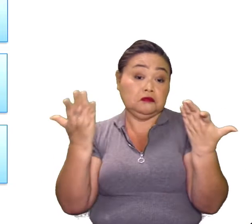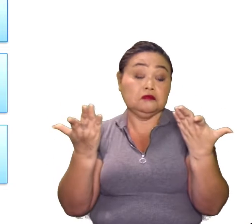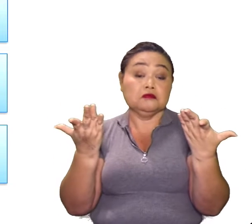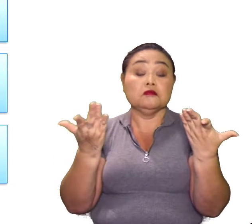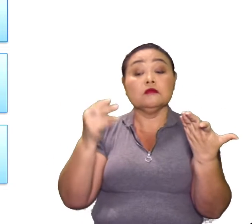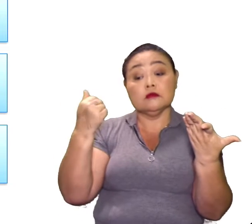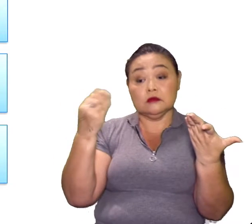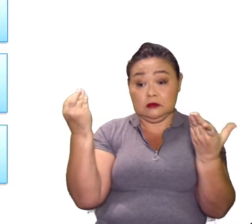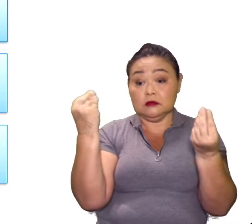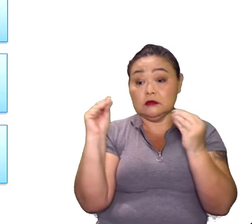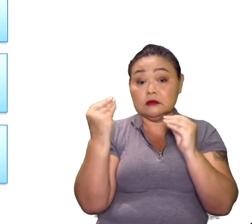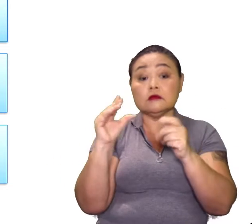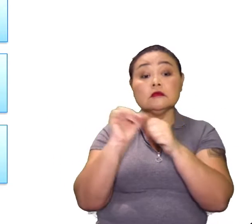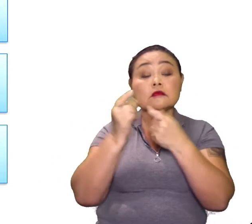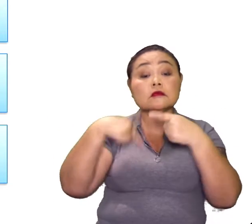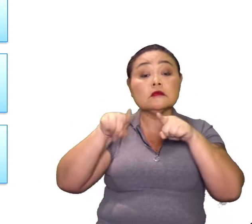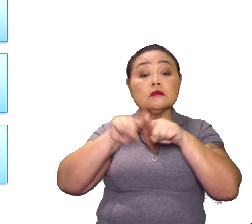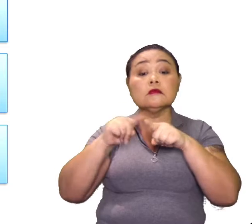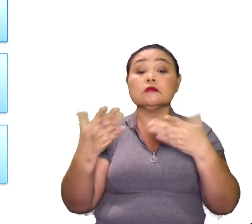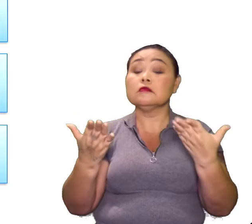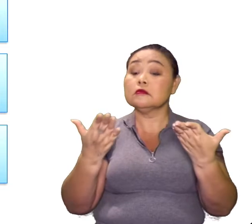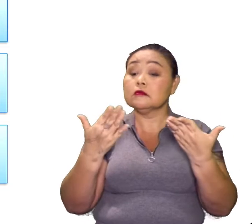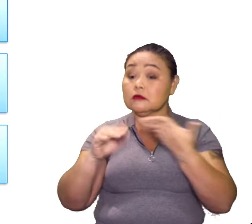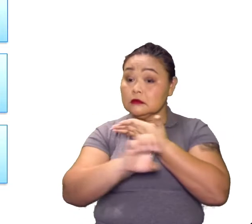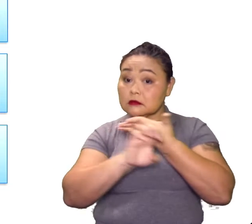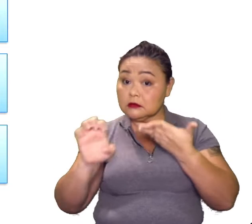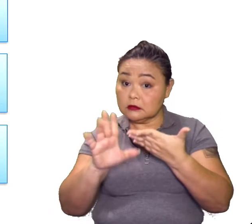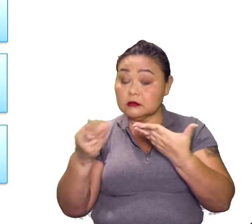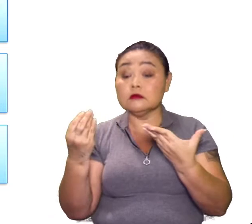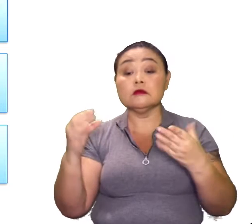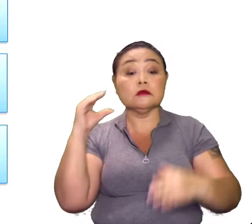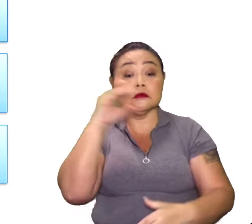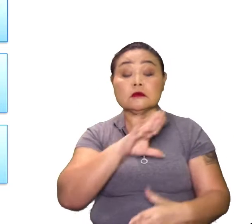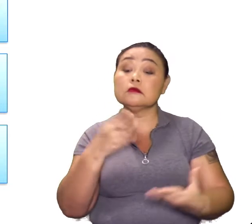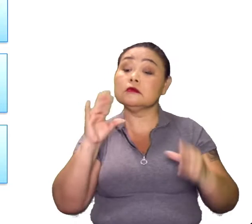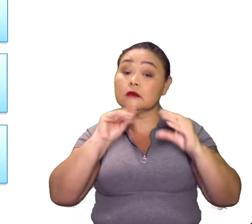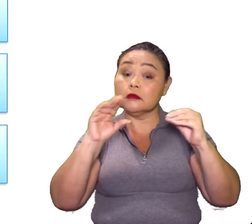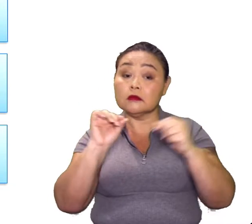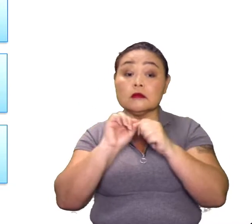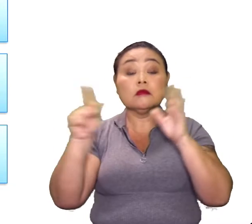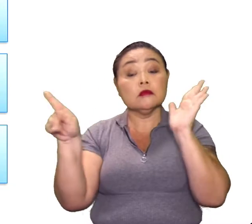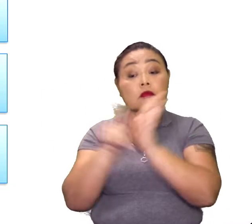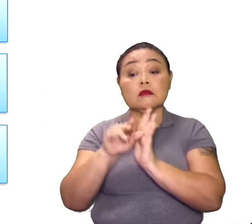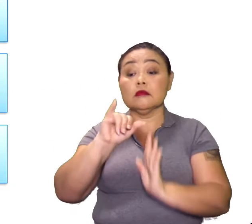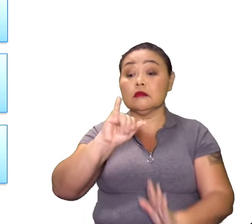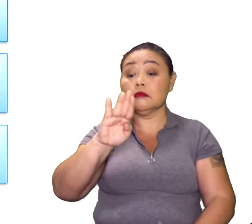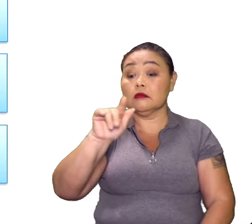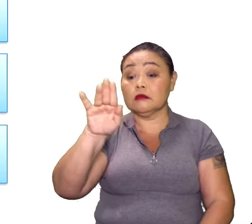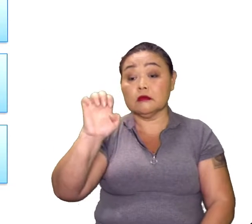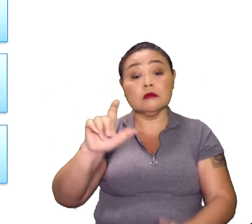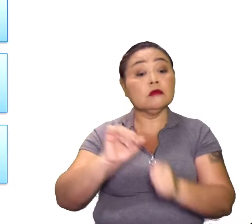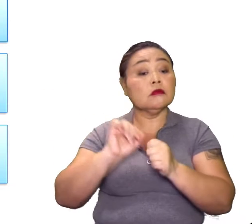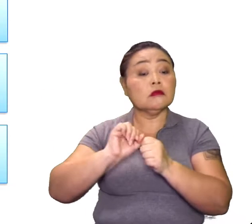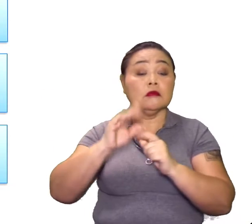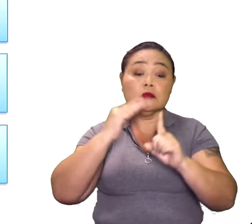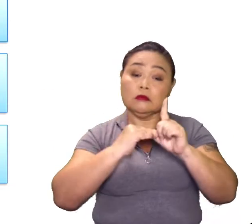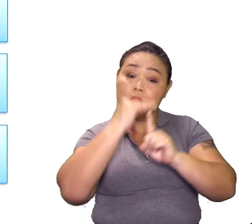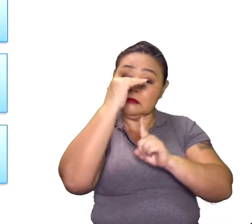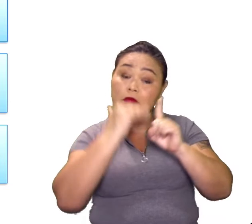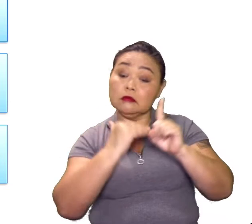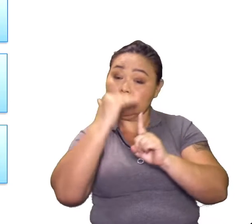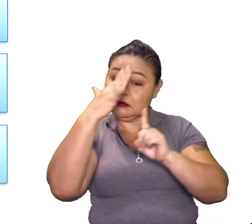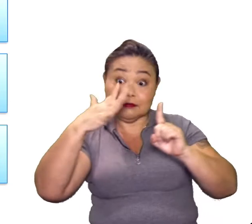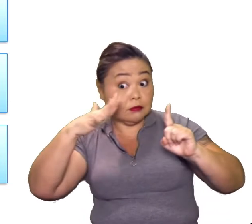na classificação de Köppen, e equatorial, quente e úmido é uma classificação do IBGE, onde a média de temperatura, estamos falando